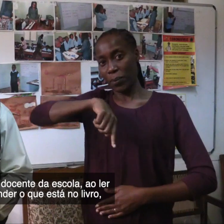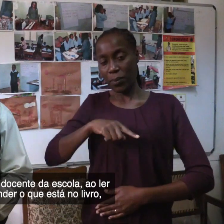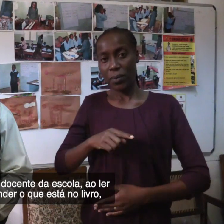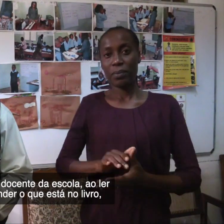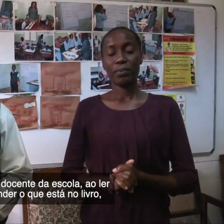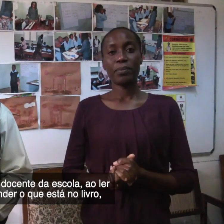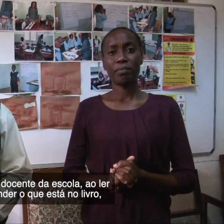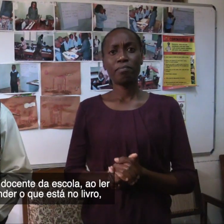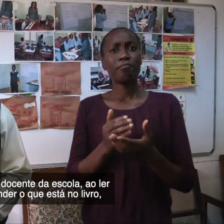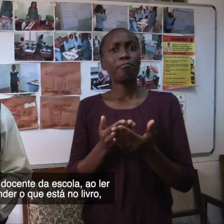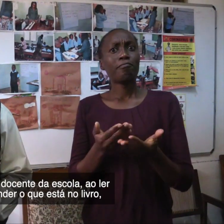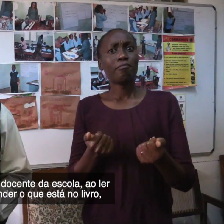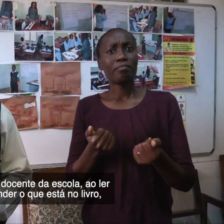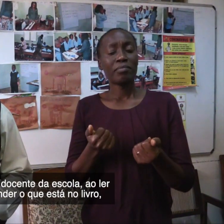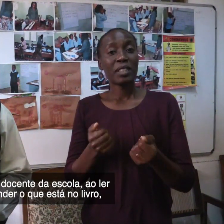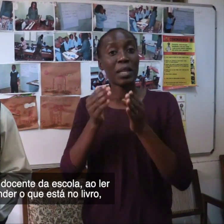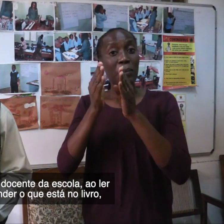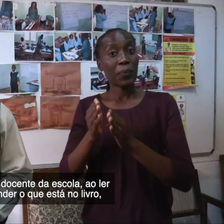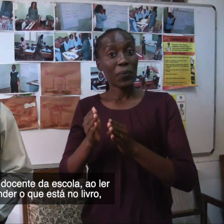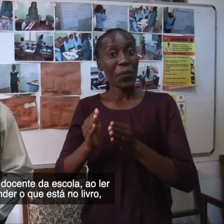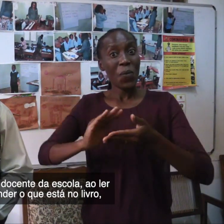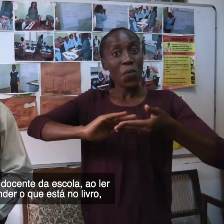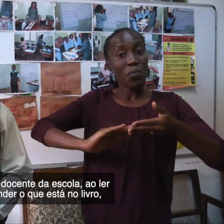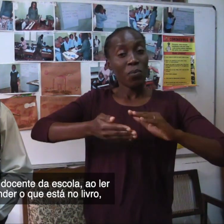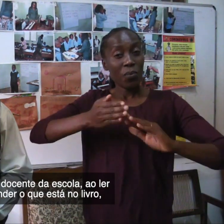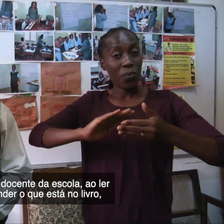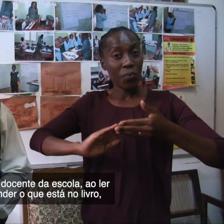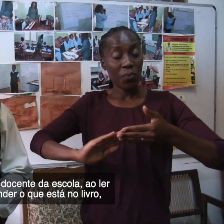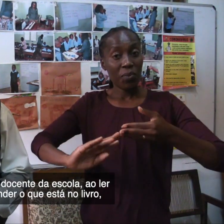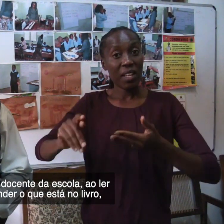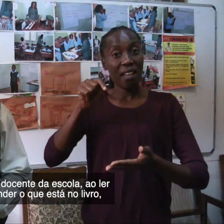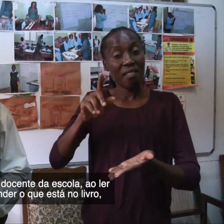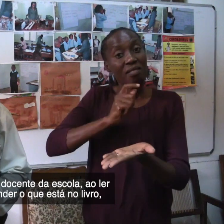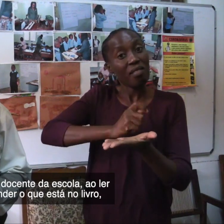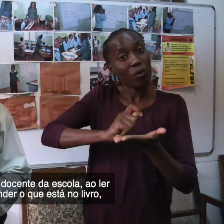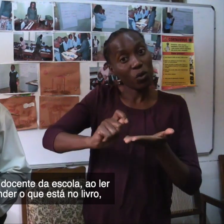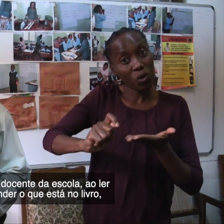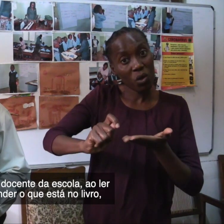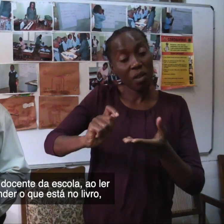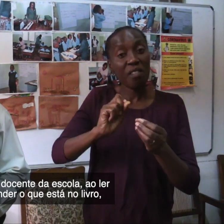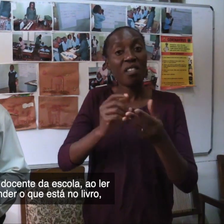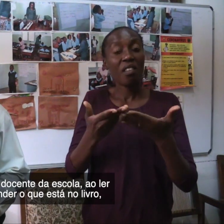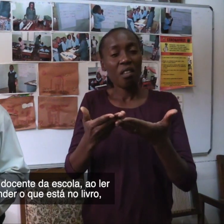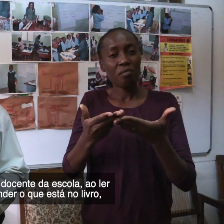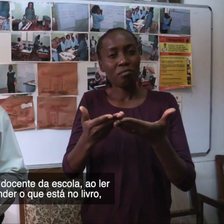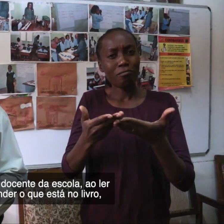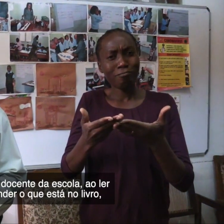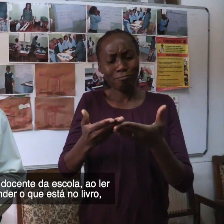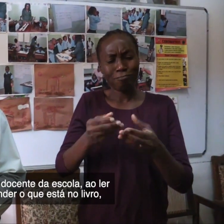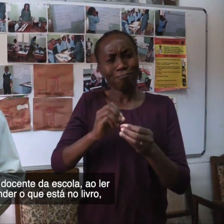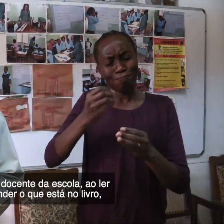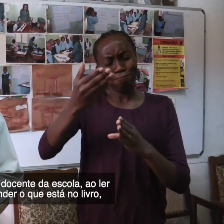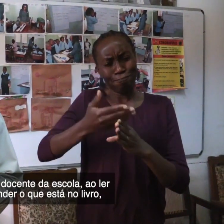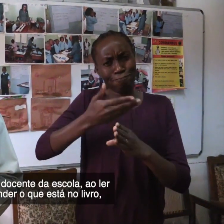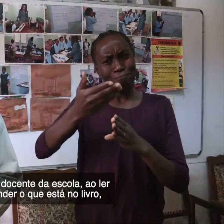o nosso docente da escola vai poder ganhar, ao ler